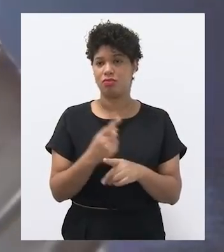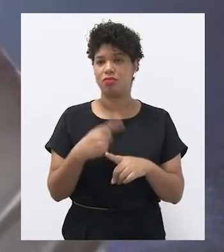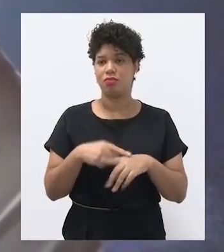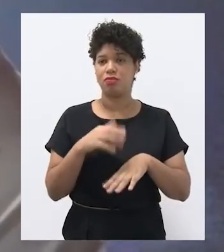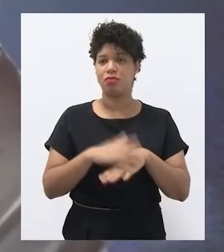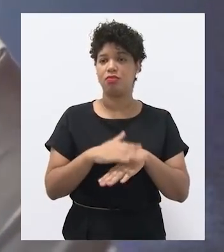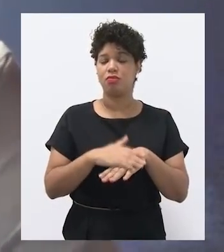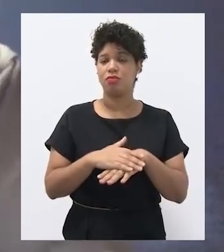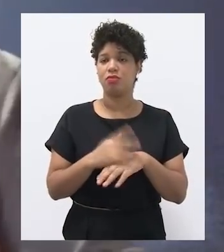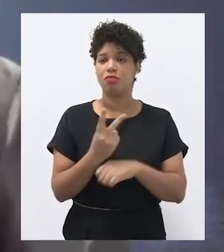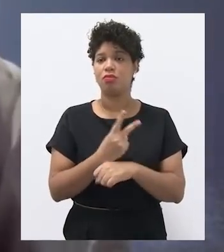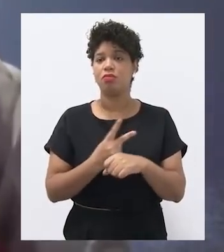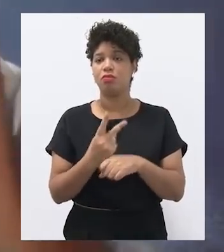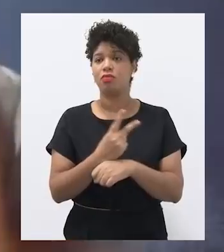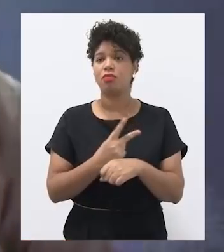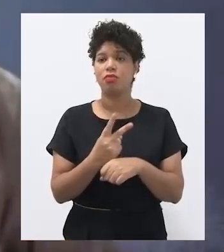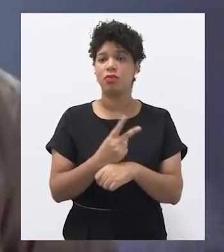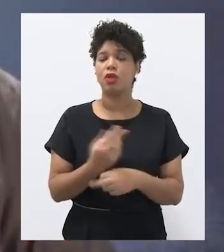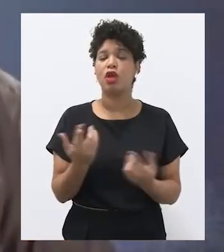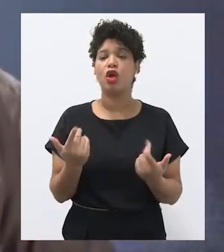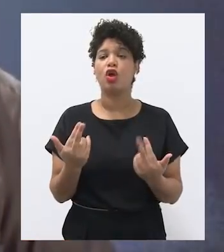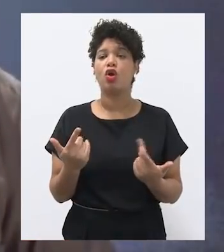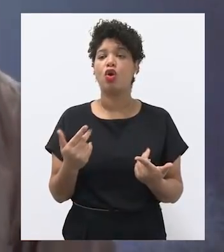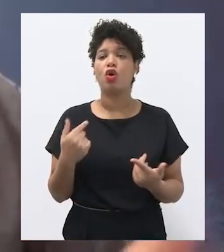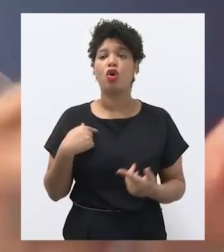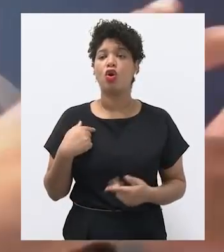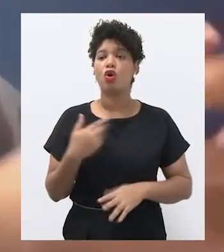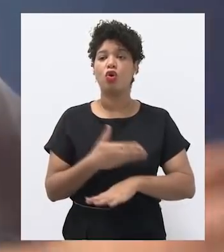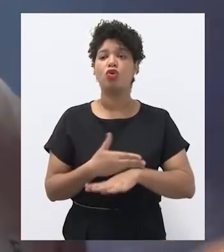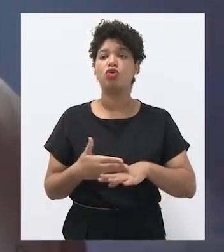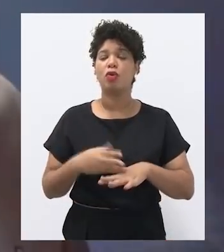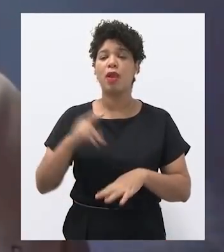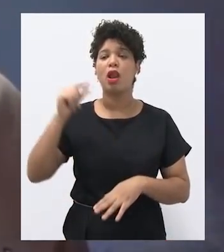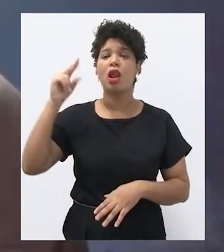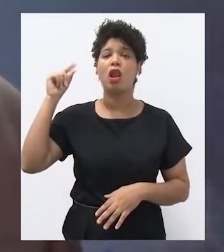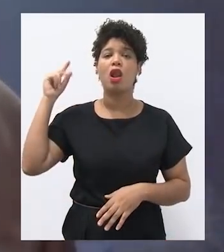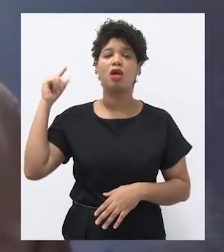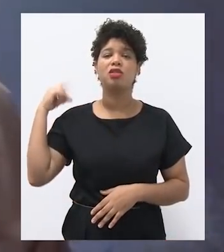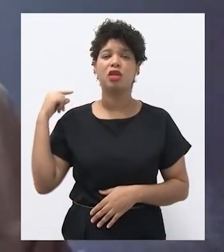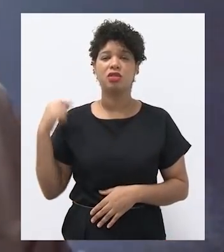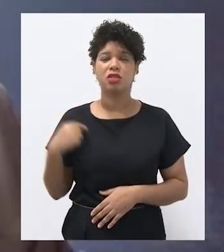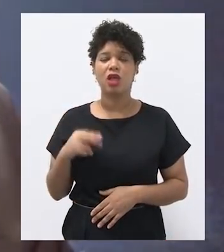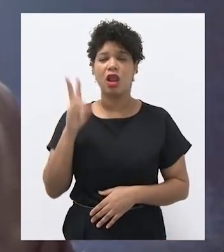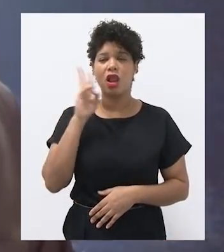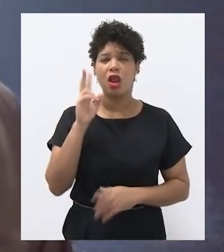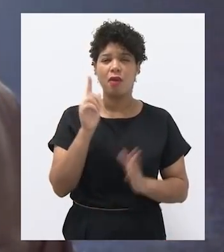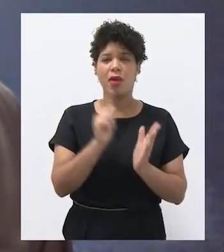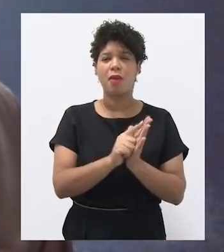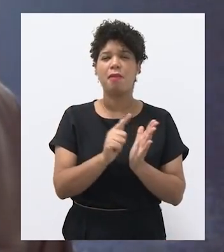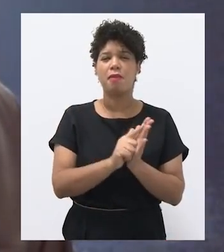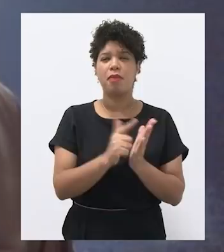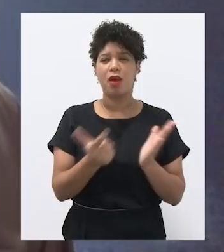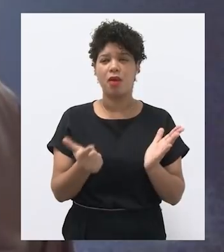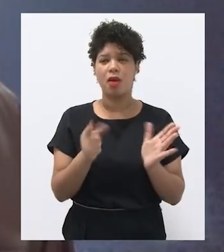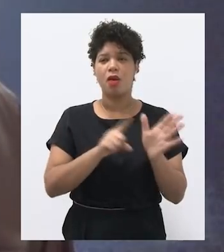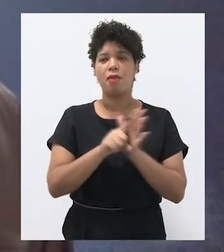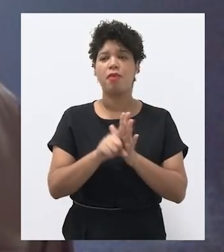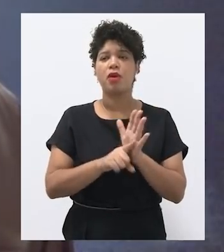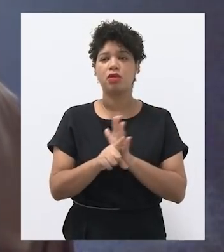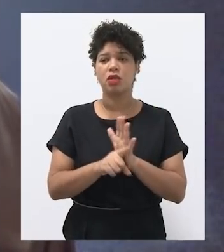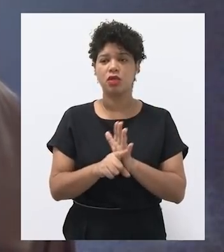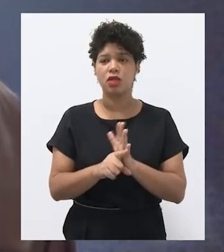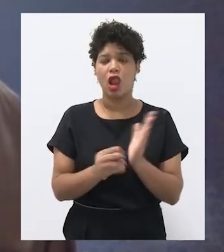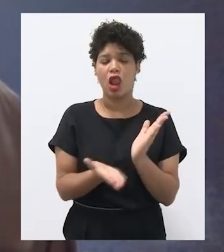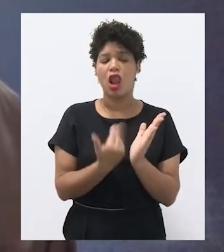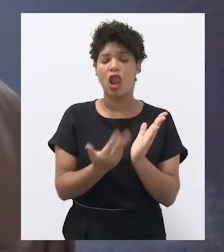fazendo a pesquisa, ele está replicando o mesmo modelo que ele adotava lá atrás, quando havia a necessidade de mergulhar nos